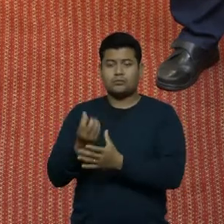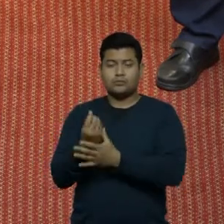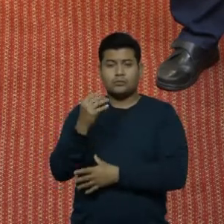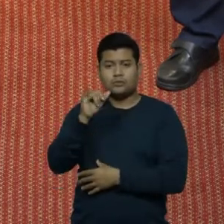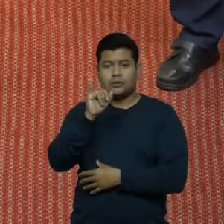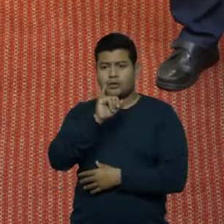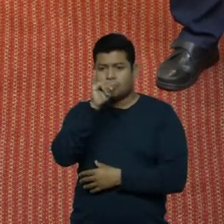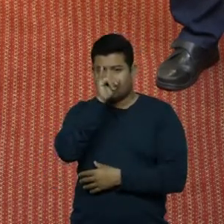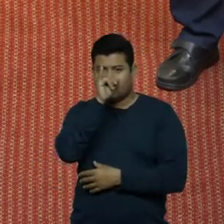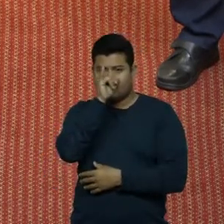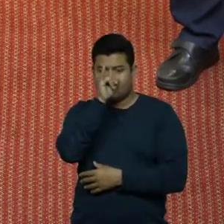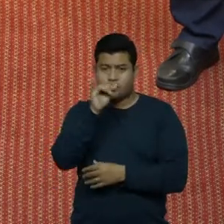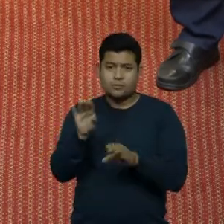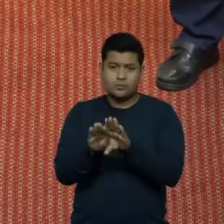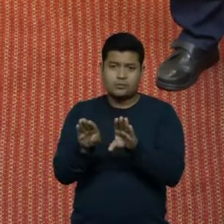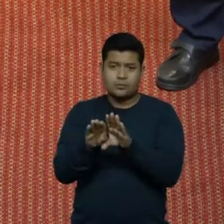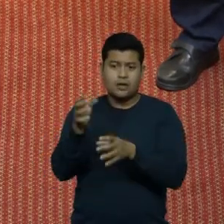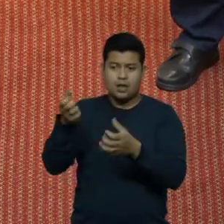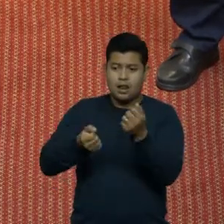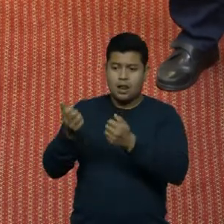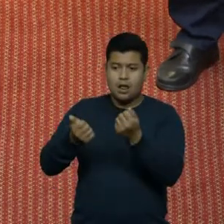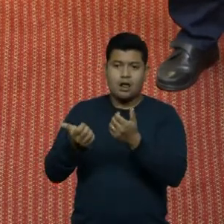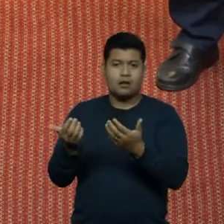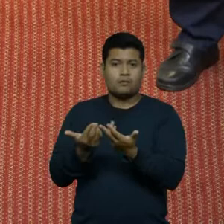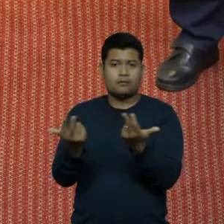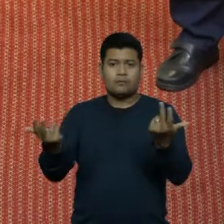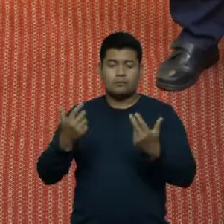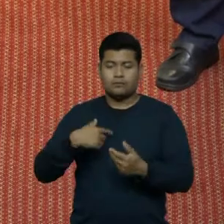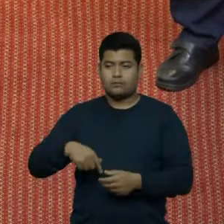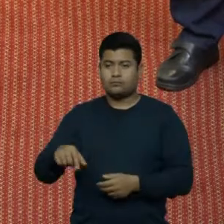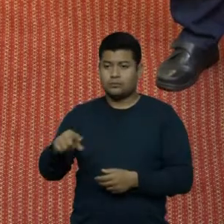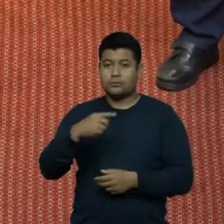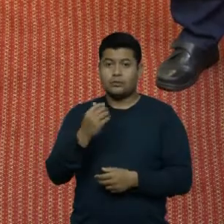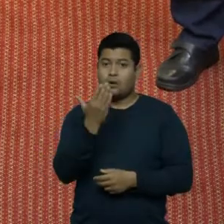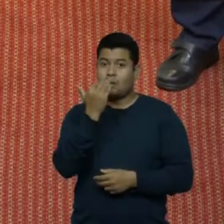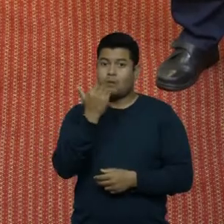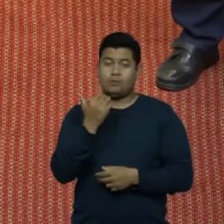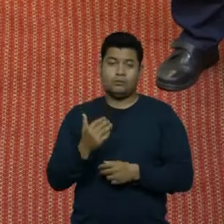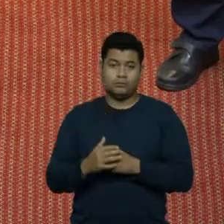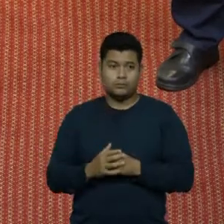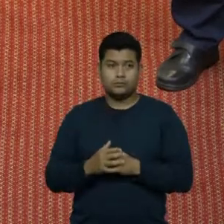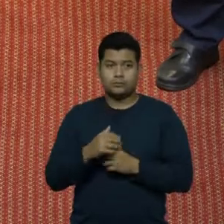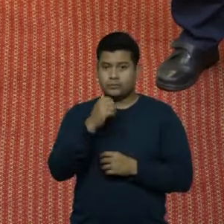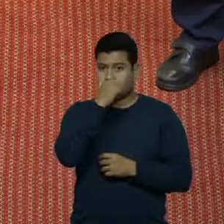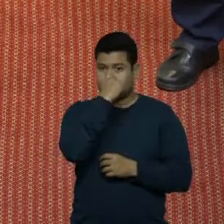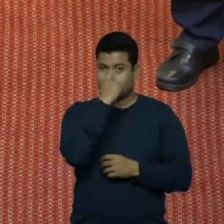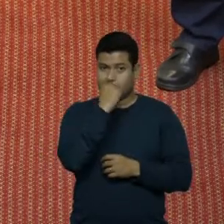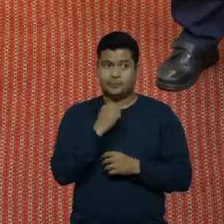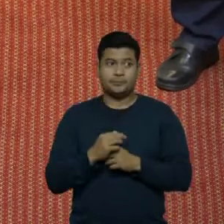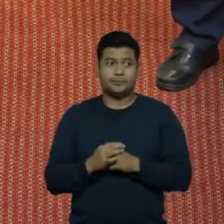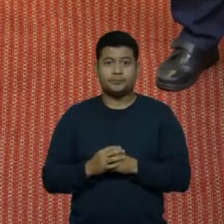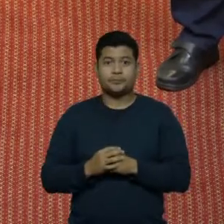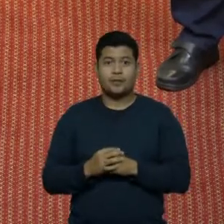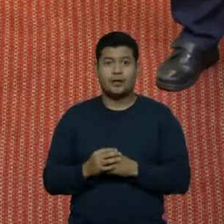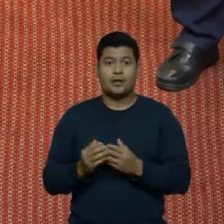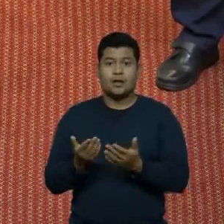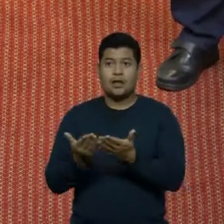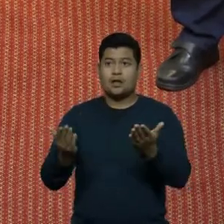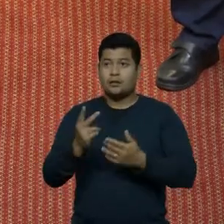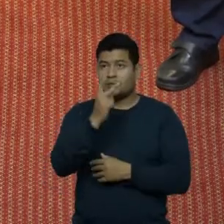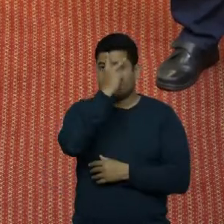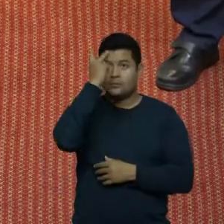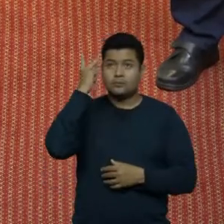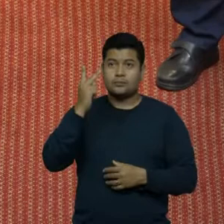que produzem os nossos alimentos e eu ainda estou no meio dessa gente e essas pessoas